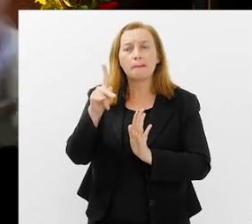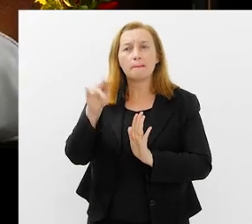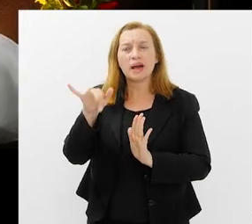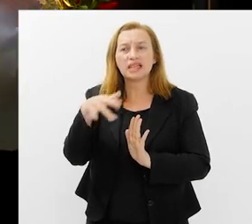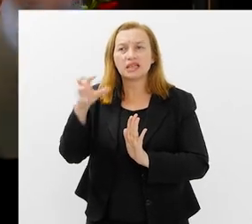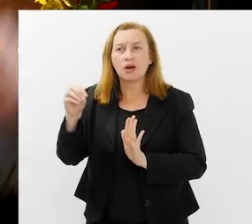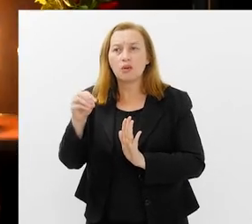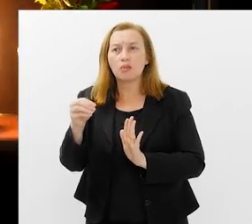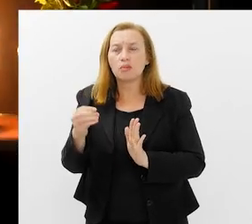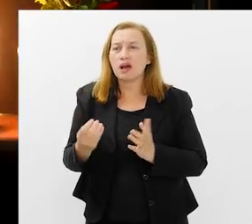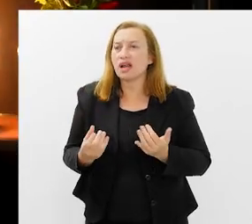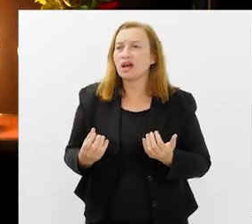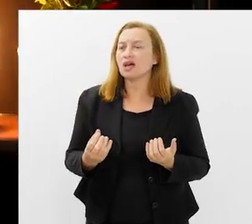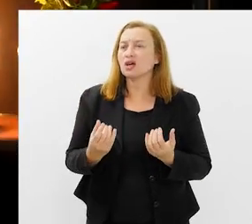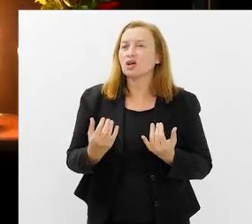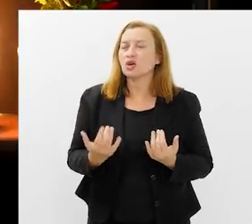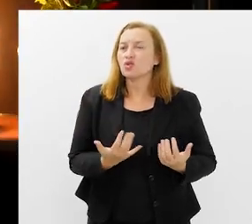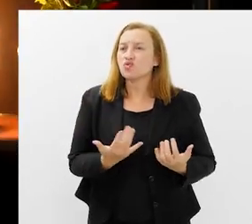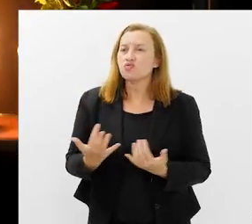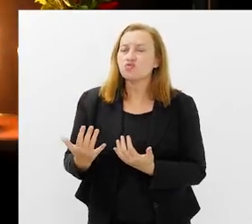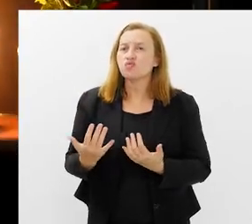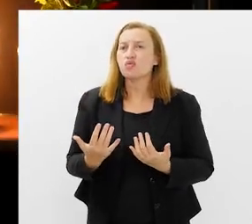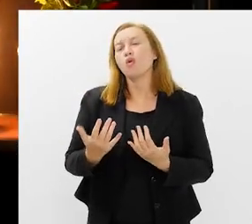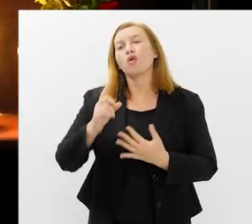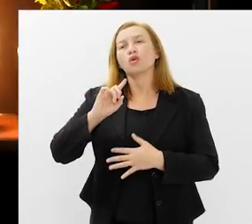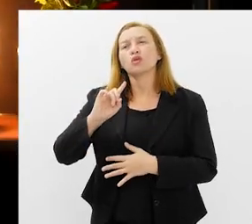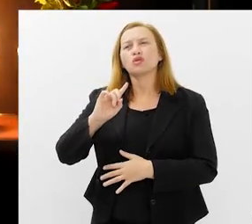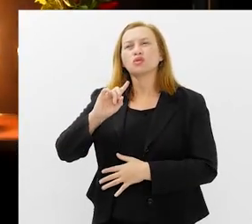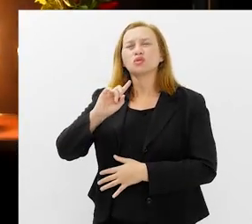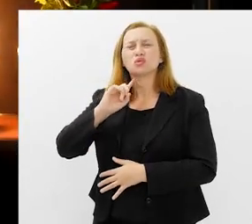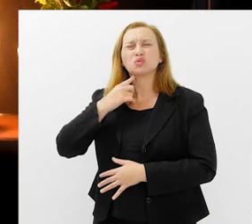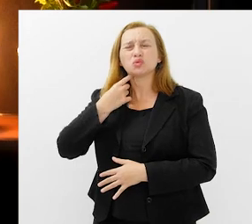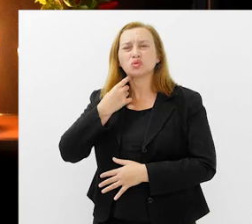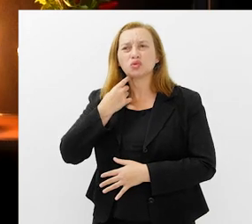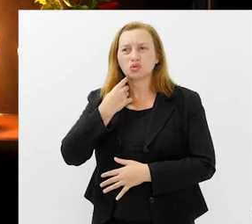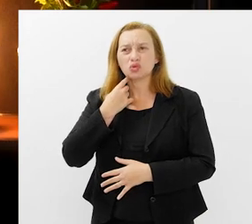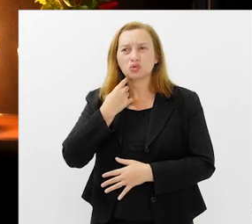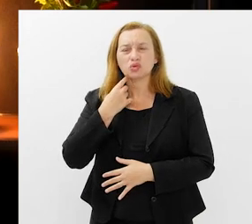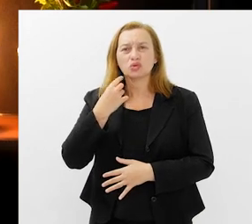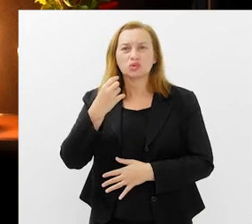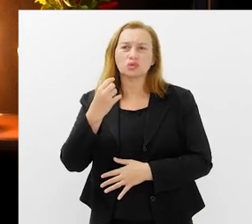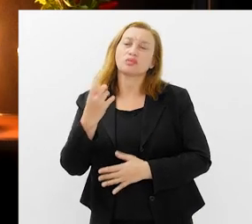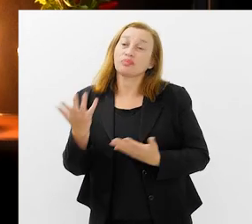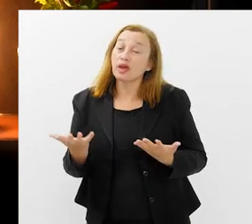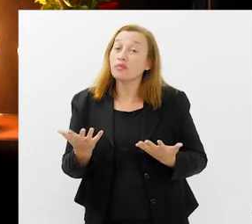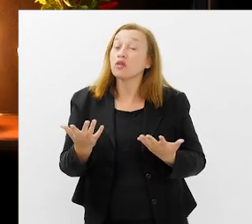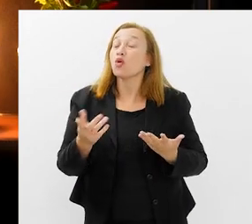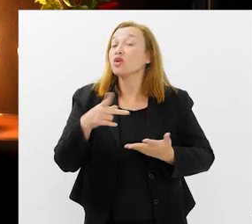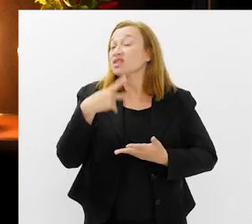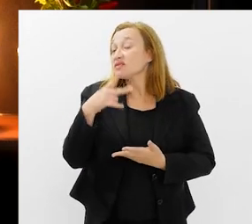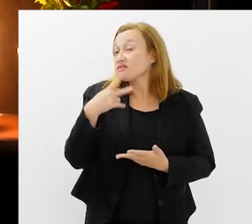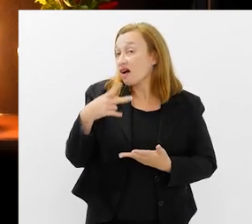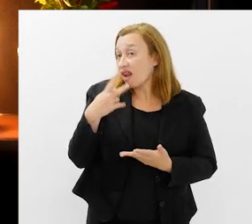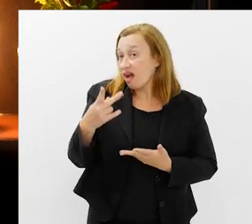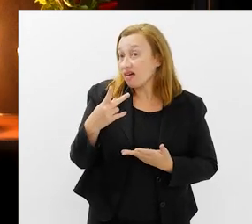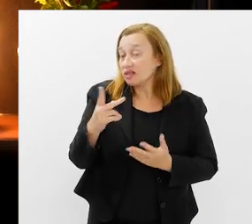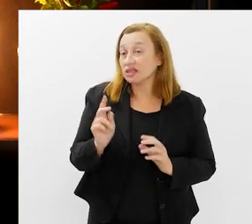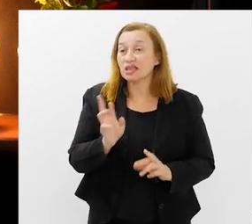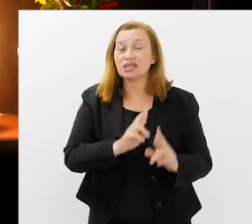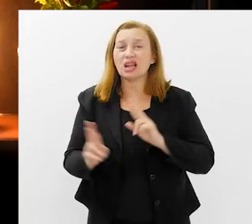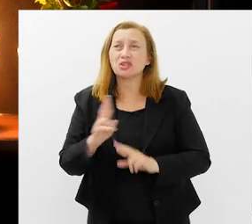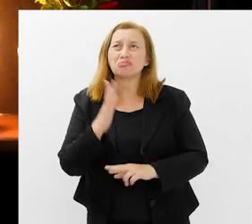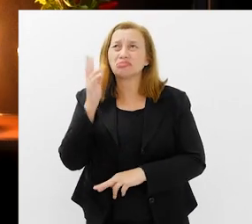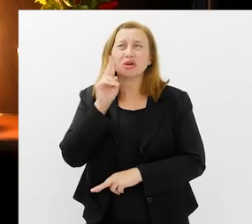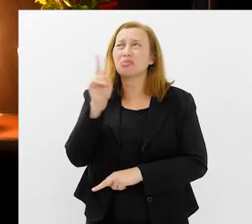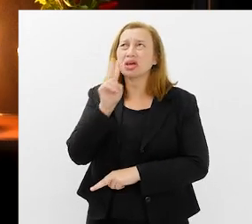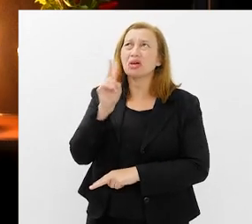padrões para a poluição atmosférica. E aí, isso foi objeto de uma ação perante o Supremo Tribunal Federal, e o que se questionava nessa ação, não me lembro